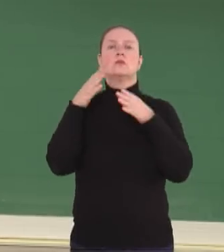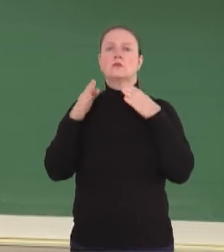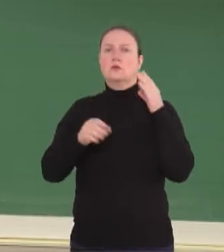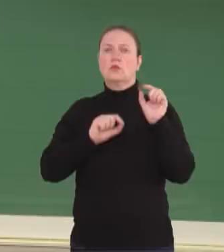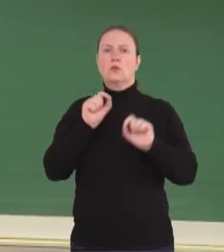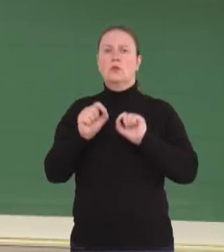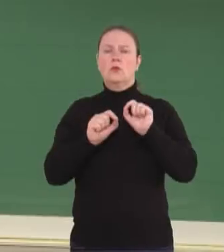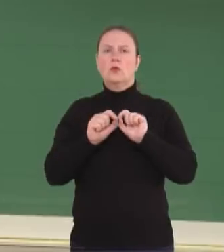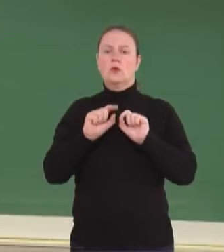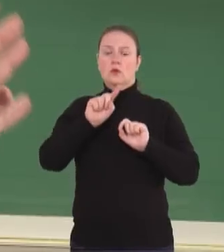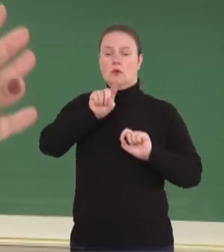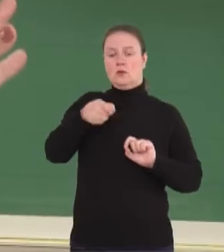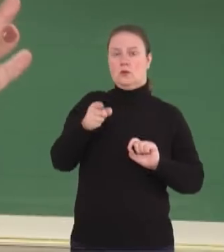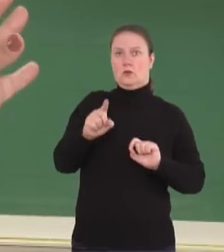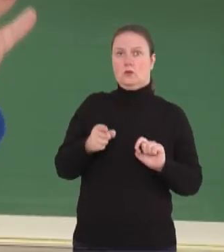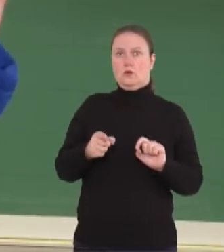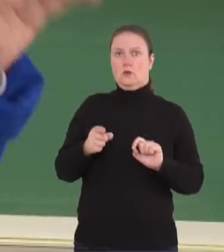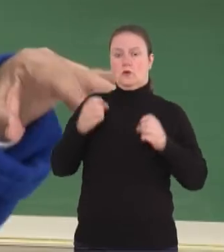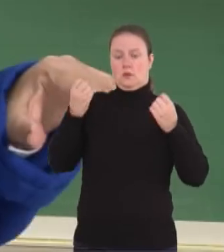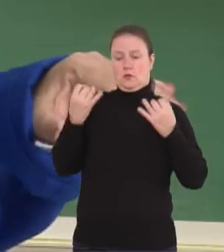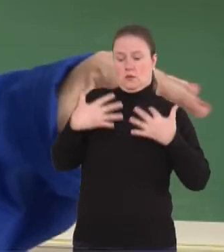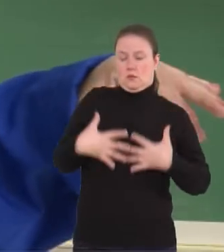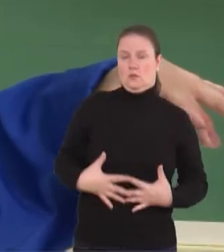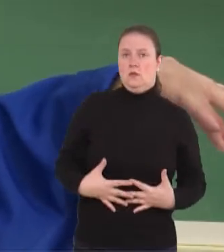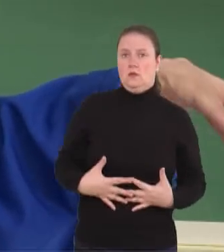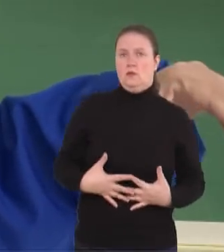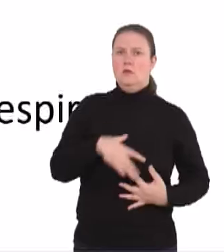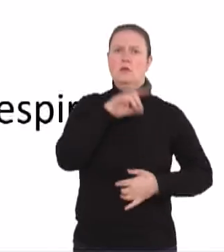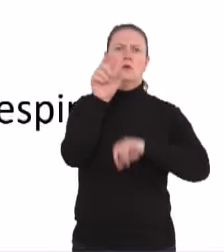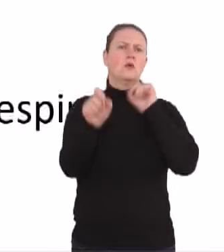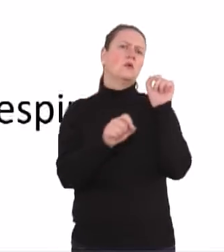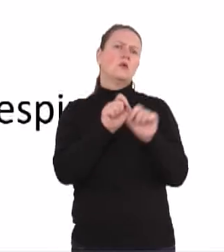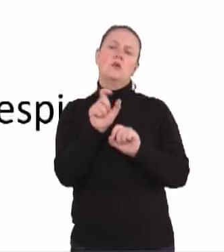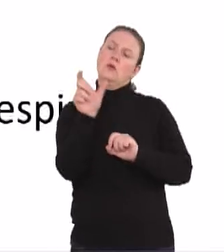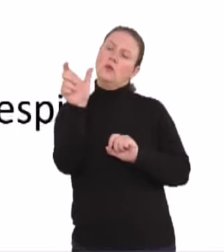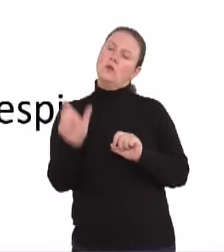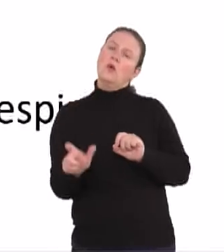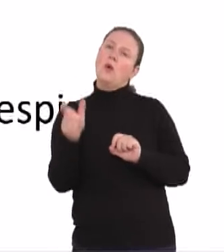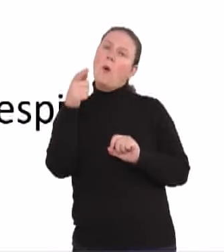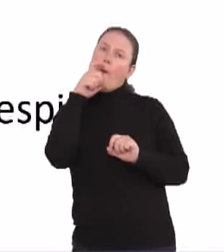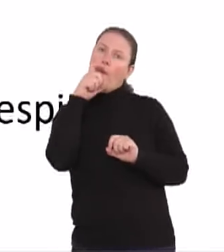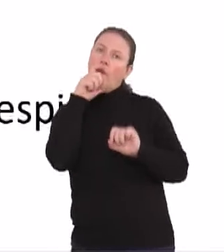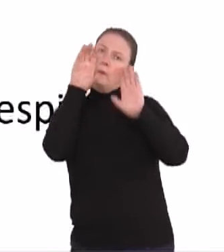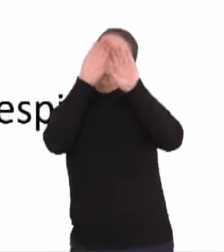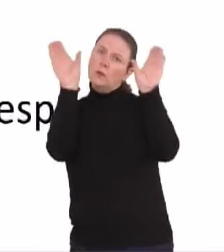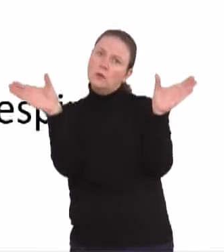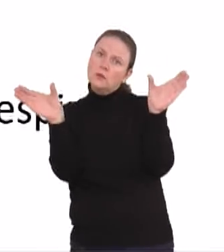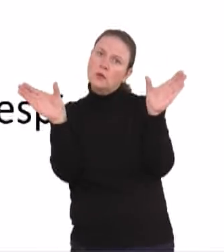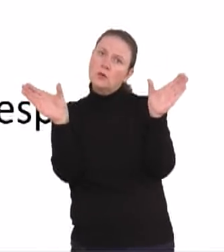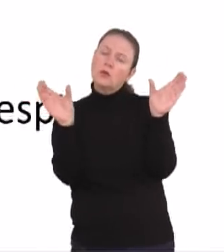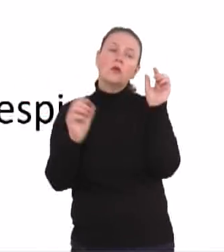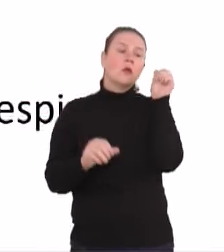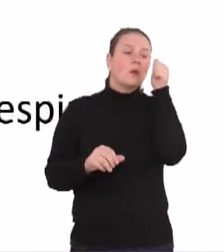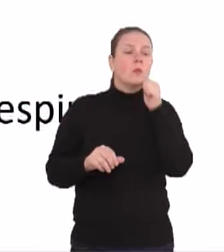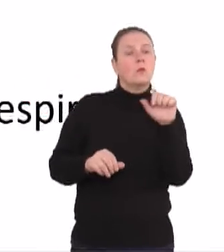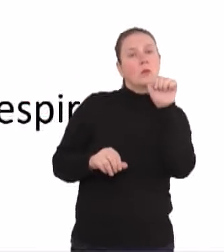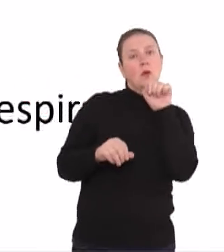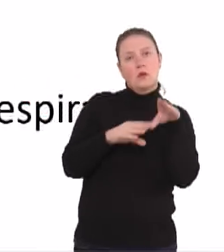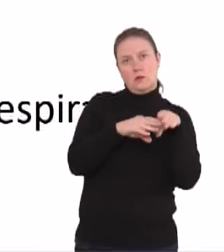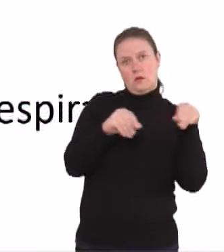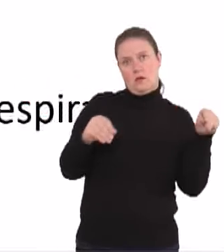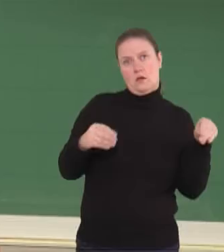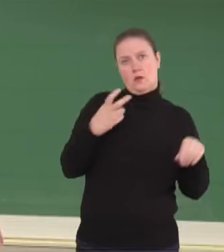a vírgula aparece para explicar quem que era o Pai do Céu e quem que era a Mãe Terra na